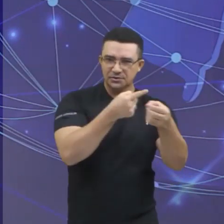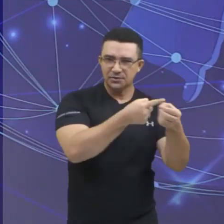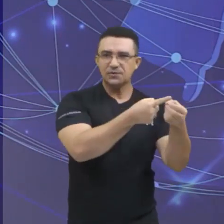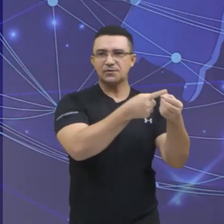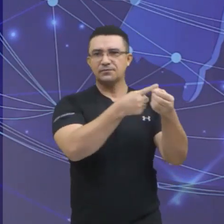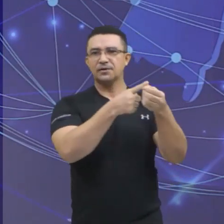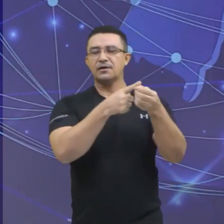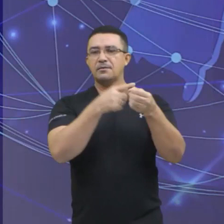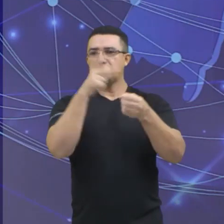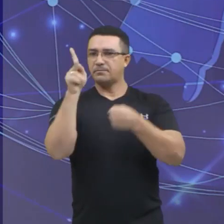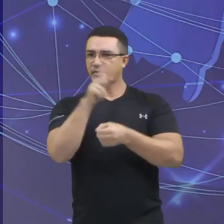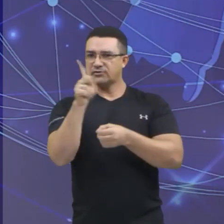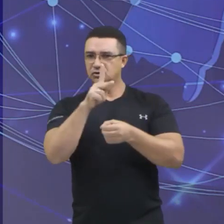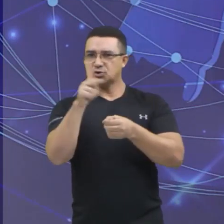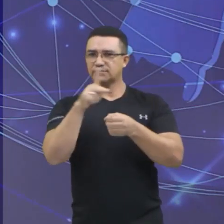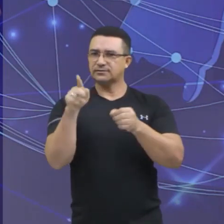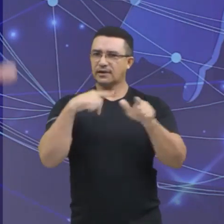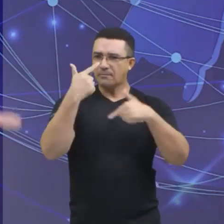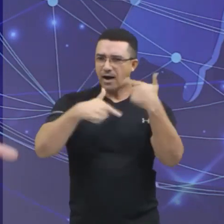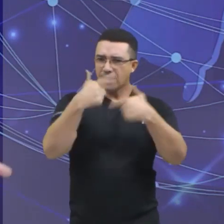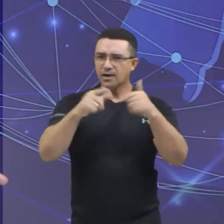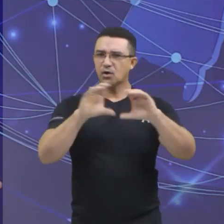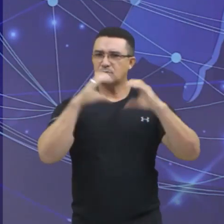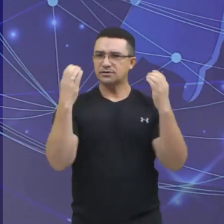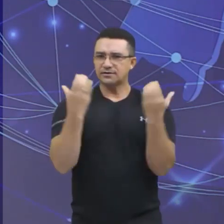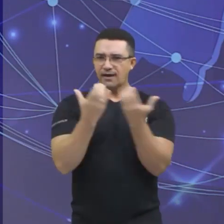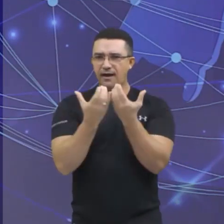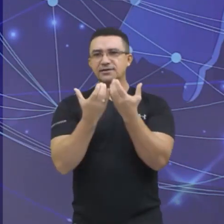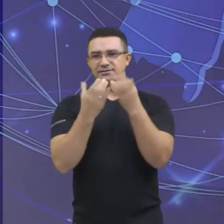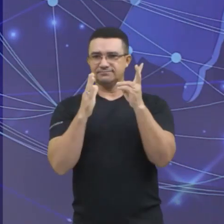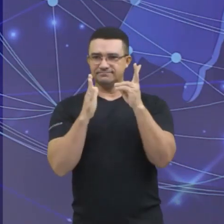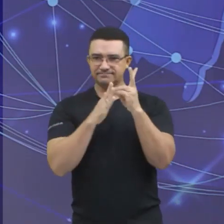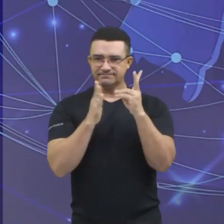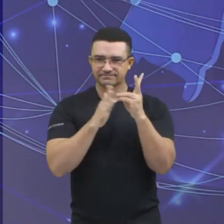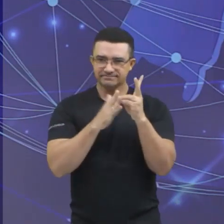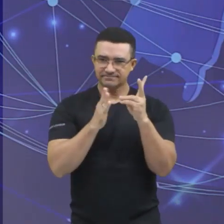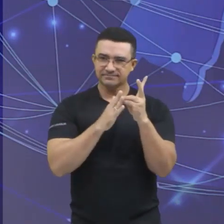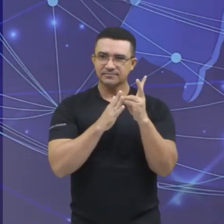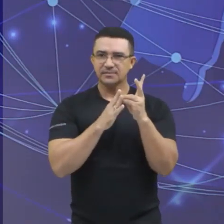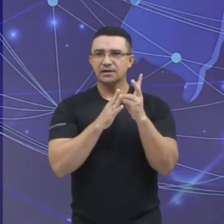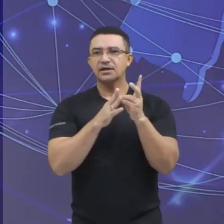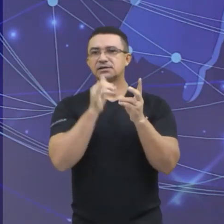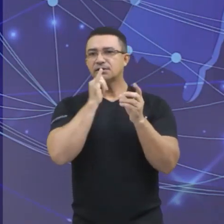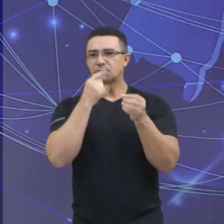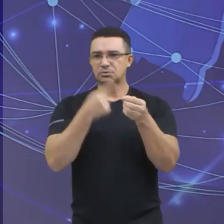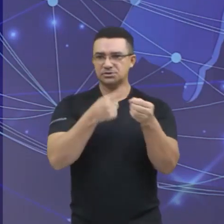que trabalham nas comunidades indígenas, professores de municípios como